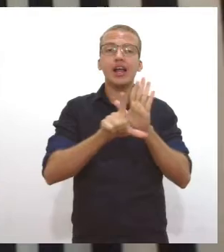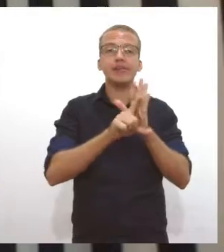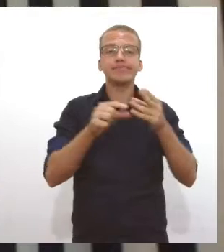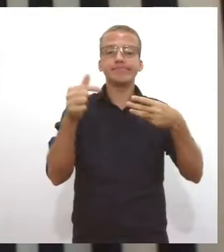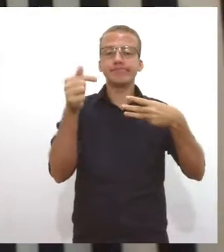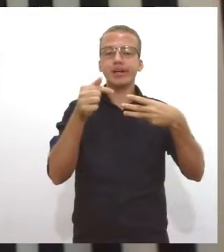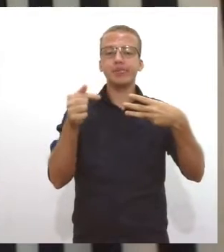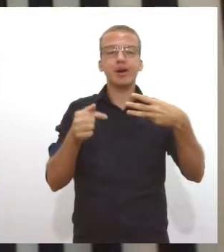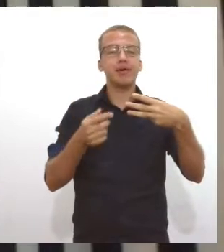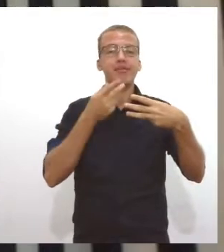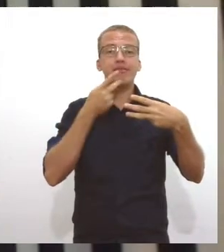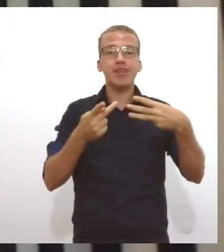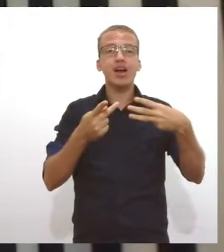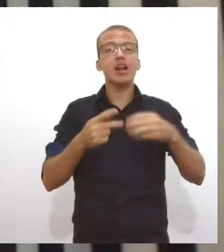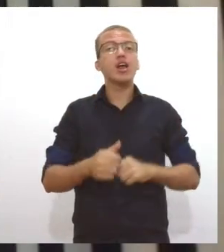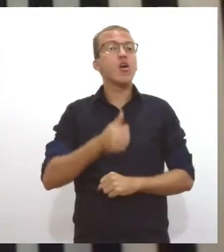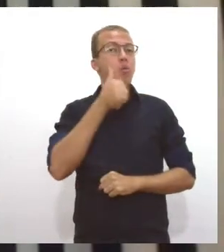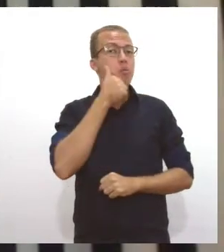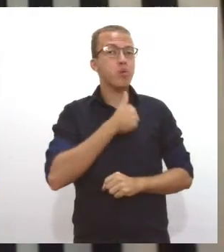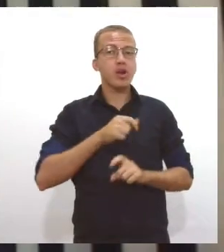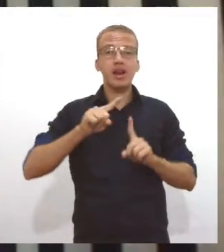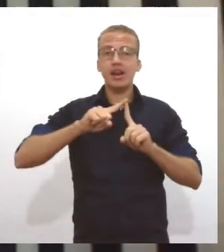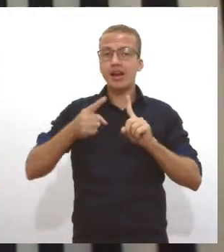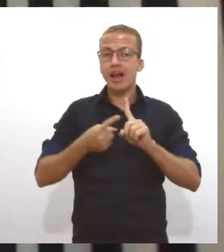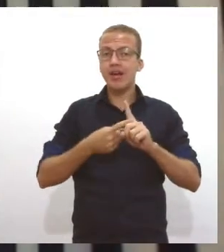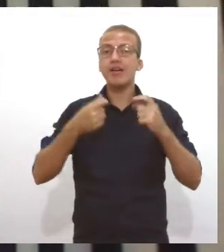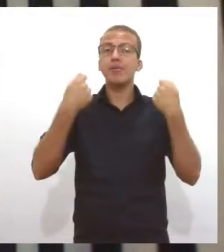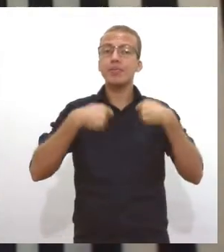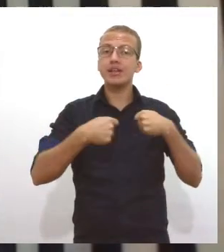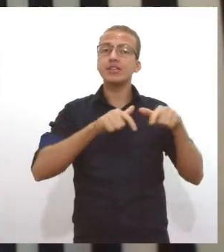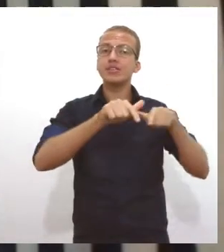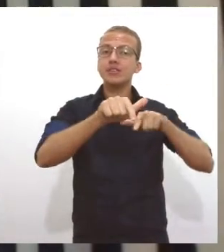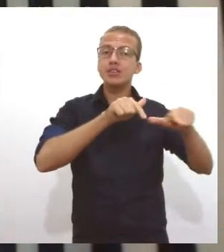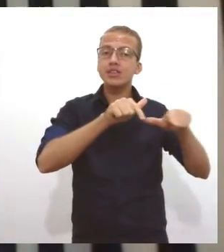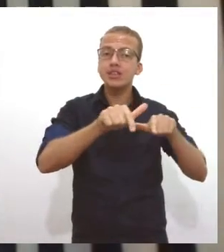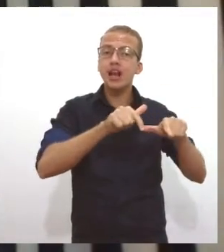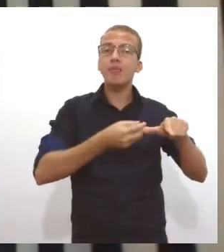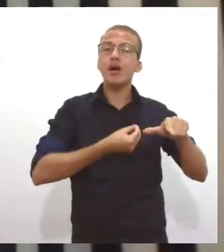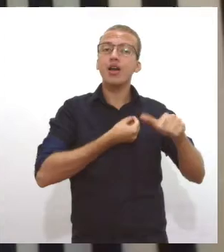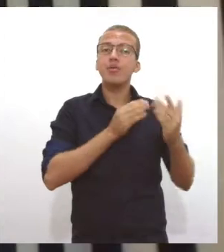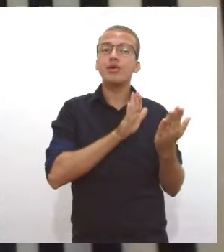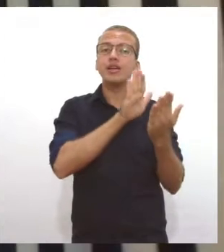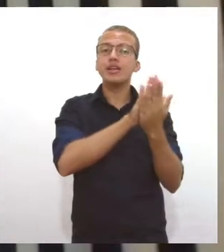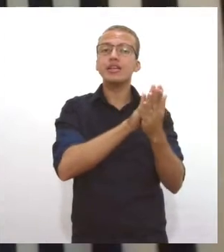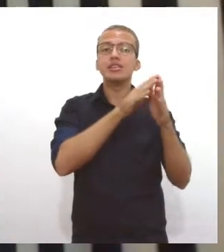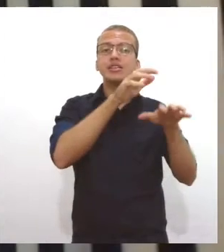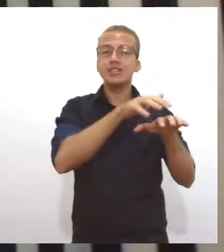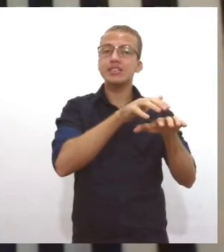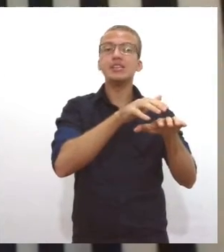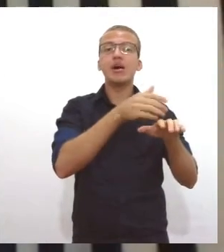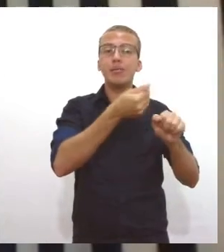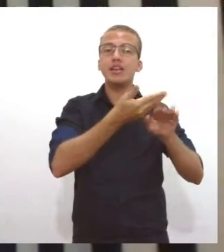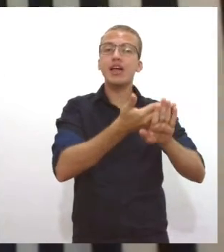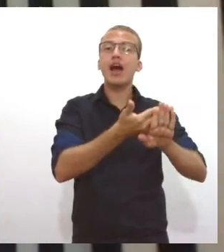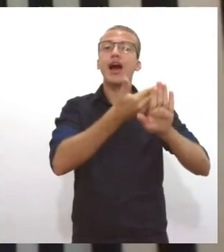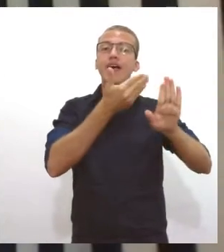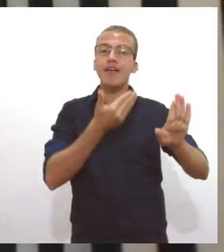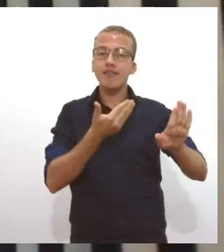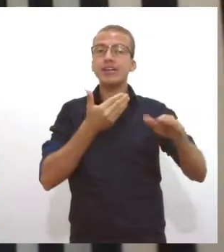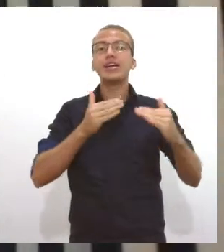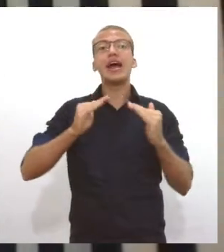As mulheres grávidas preciso se afastar da do ambiente do trabalho presencial e fazer um trabalho remoto e